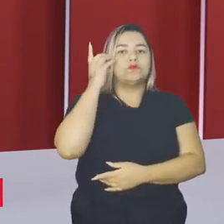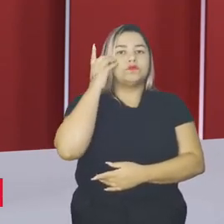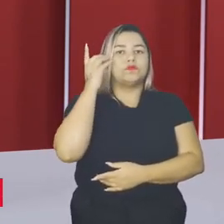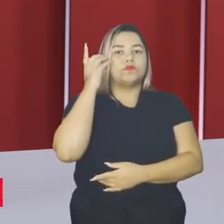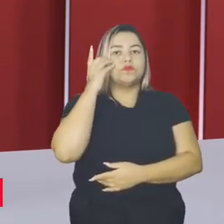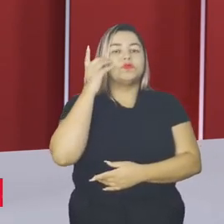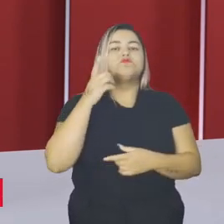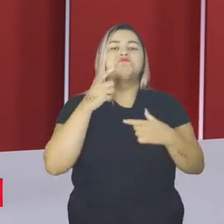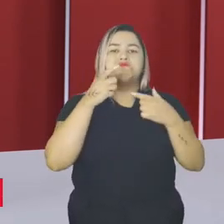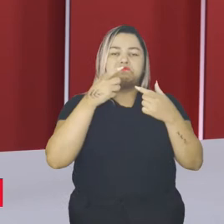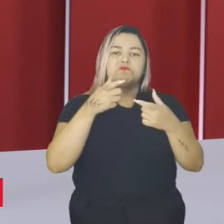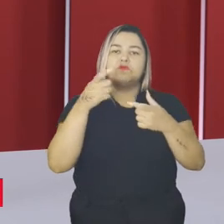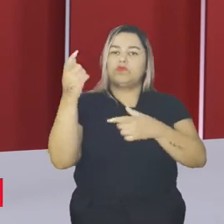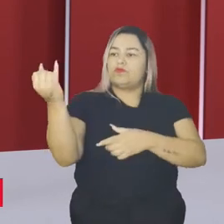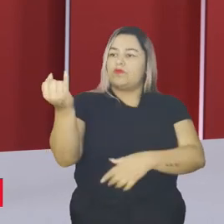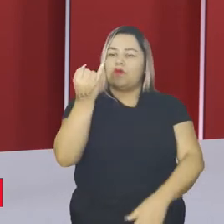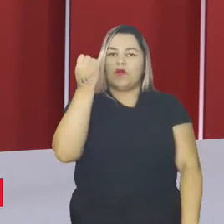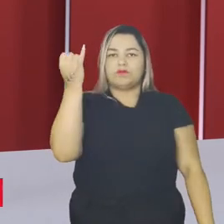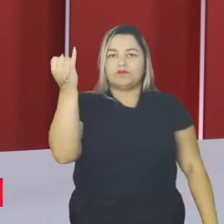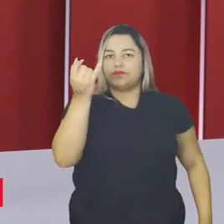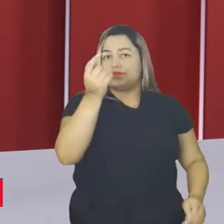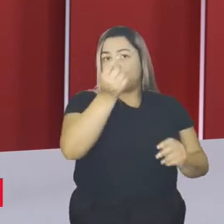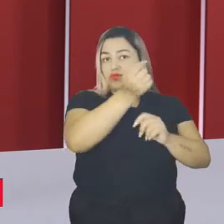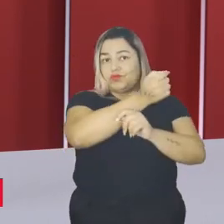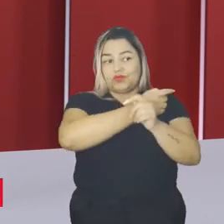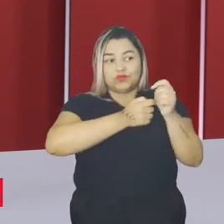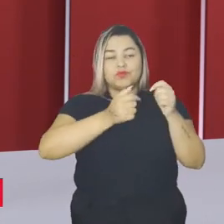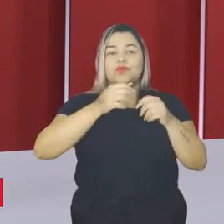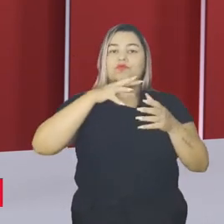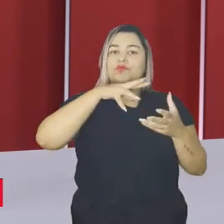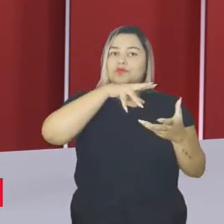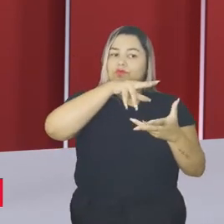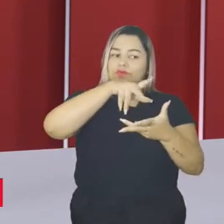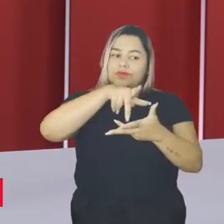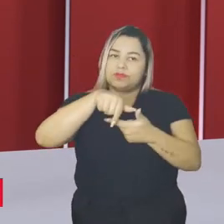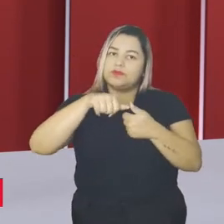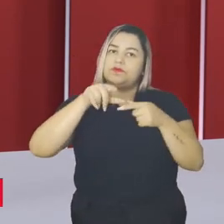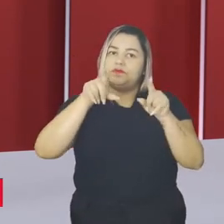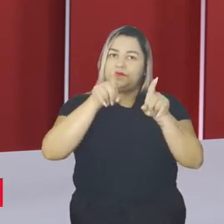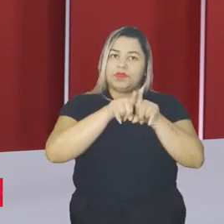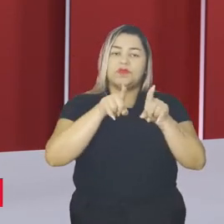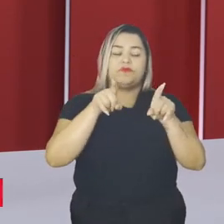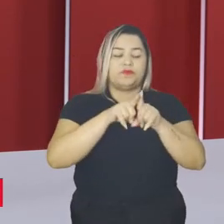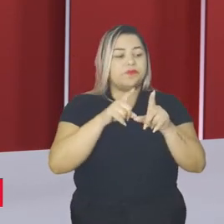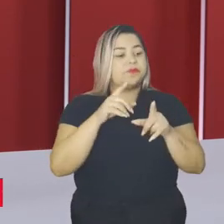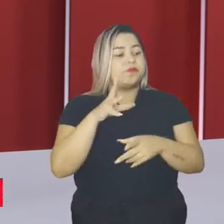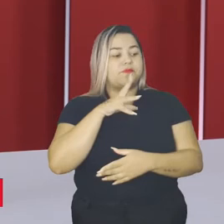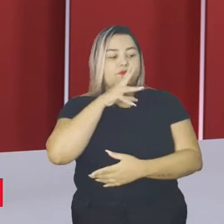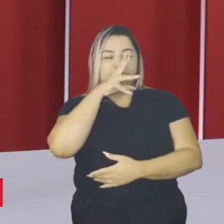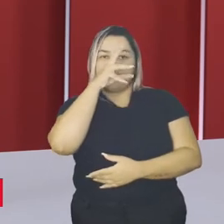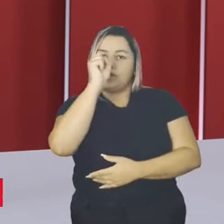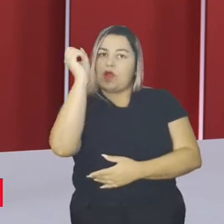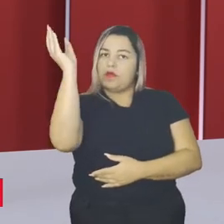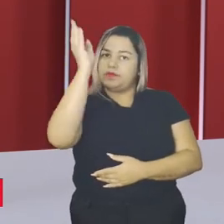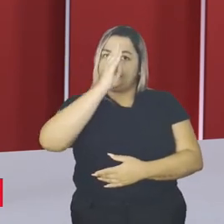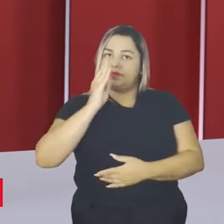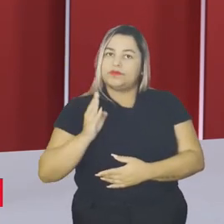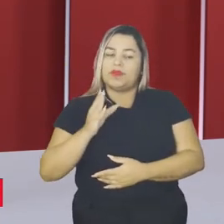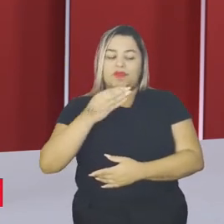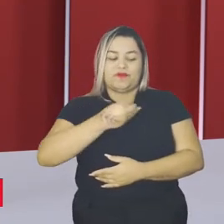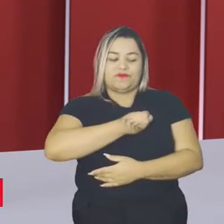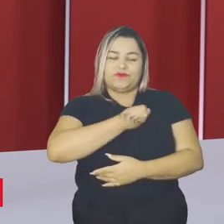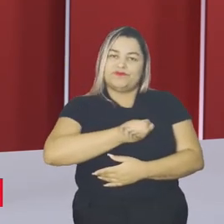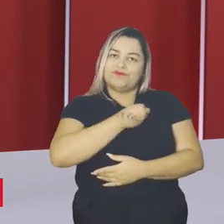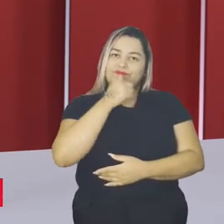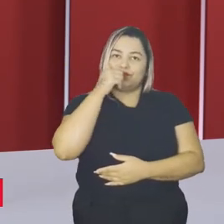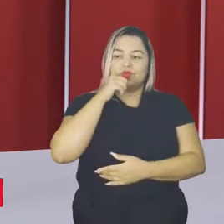nesse lugar tão importante aí da economia mundial e também desse bloco que é tão forte, tão importante para o Brasil. Viva a mulher de